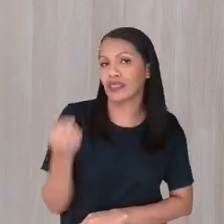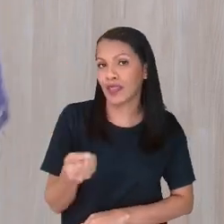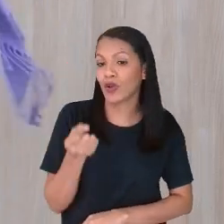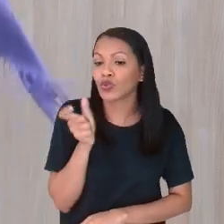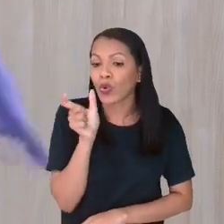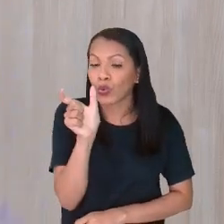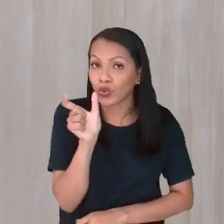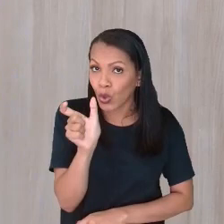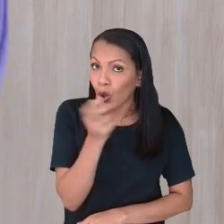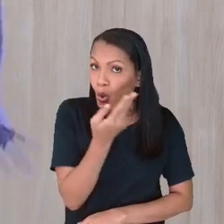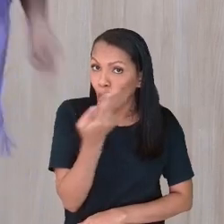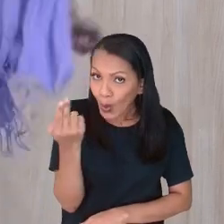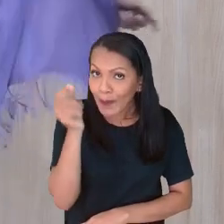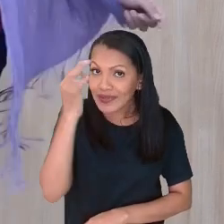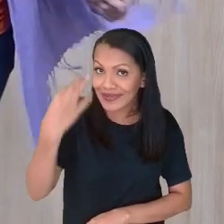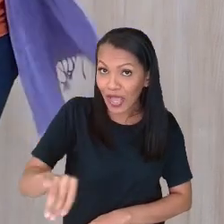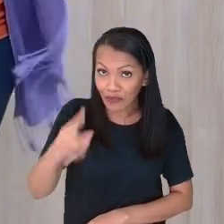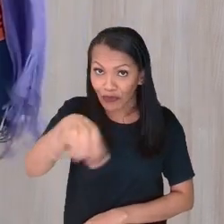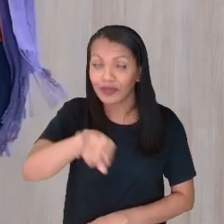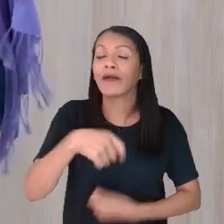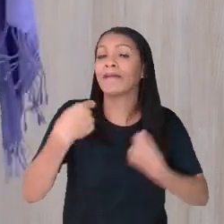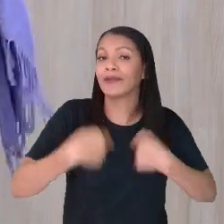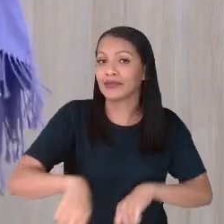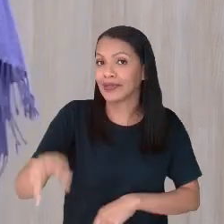certinhos. Vocês também, viu?